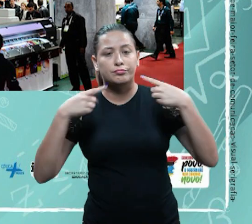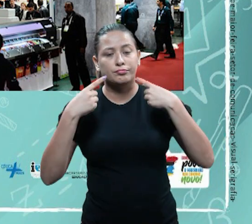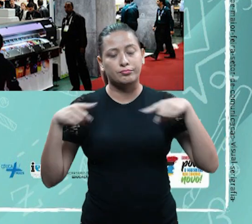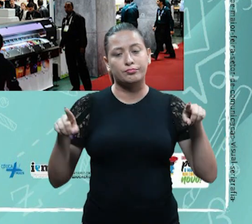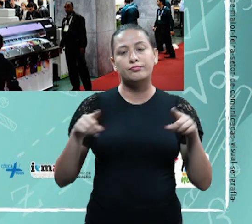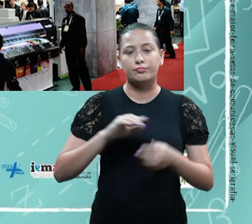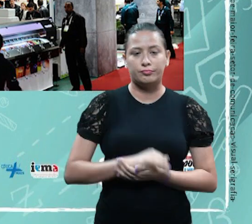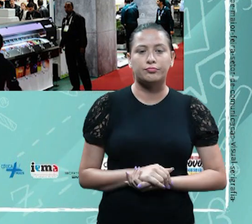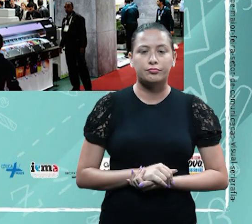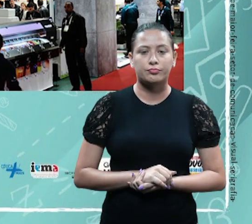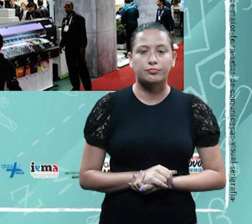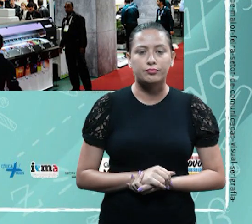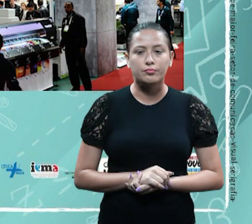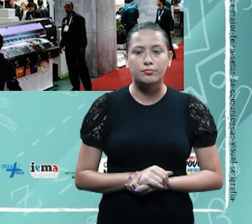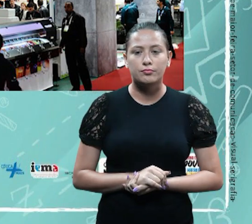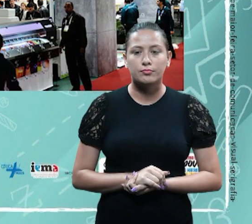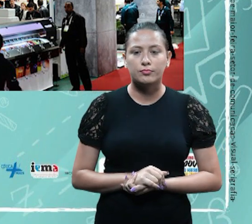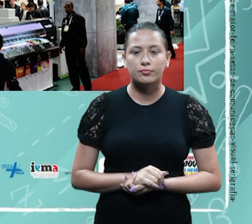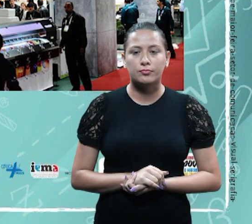aquelas